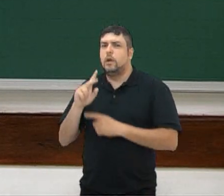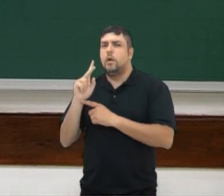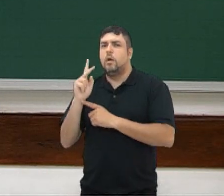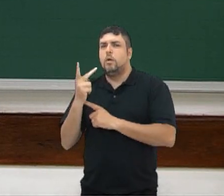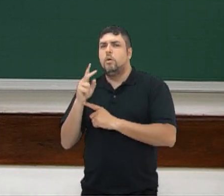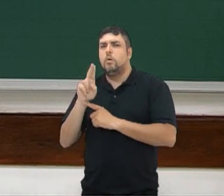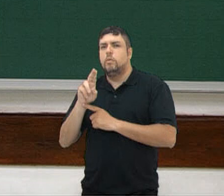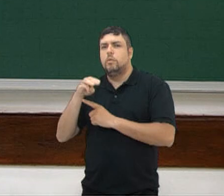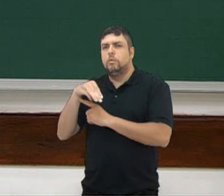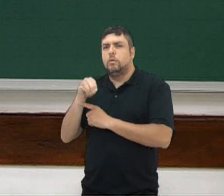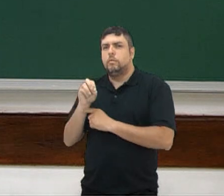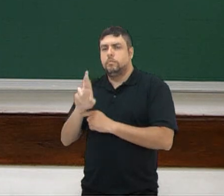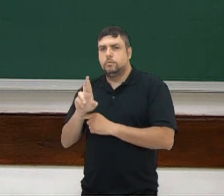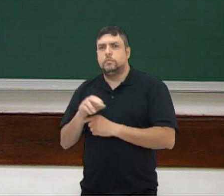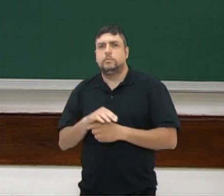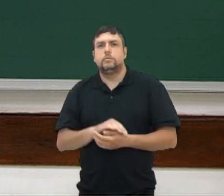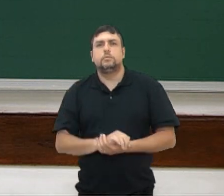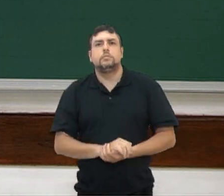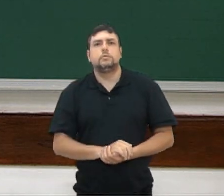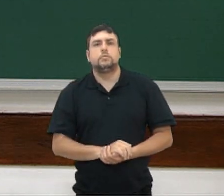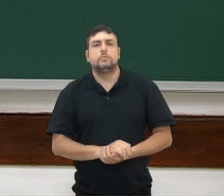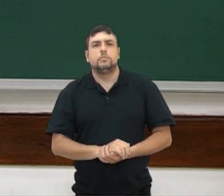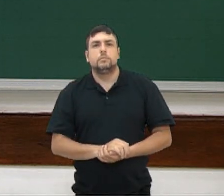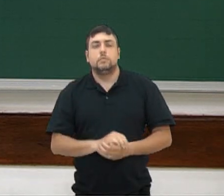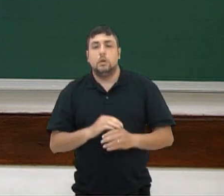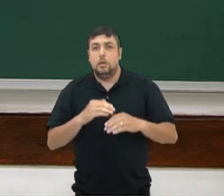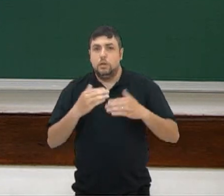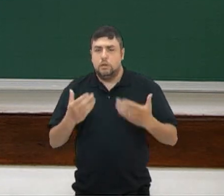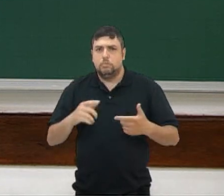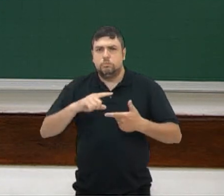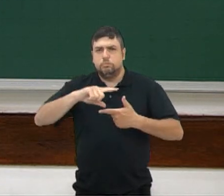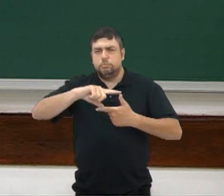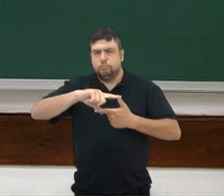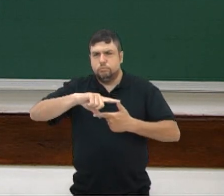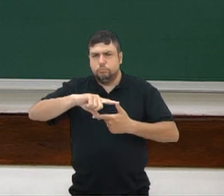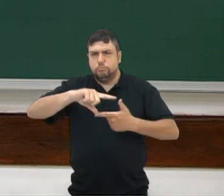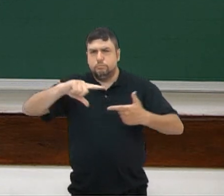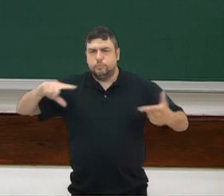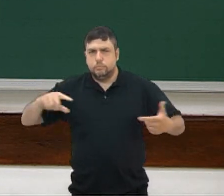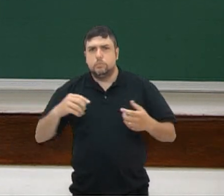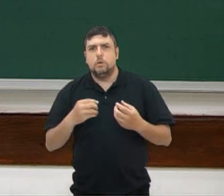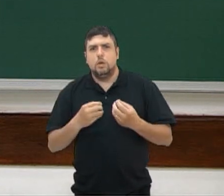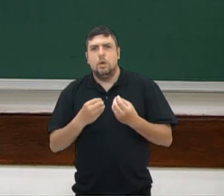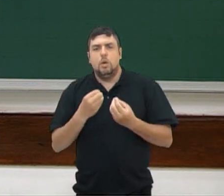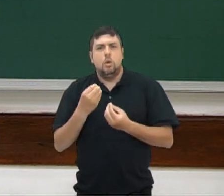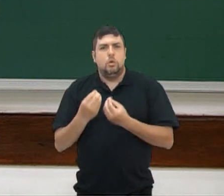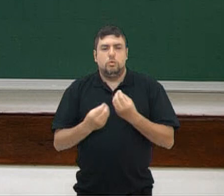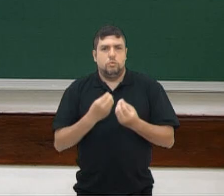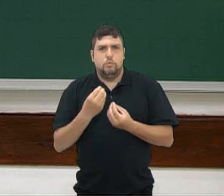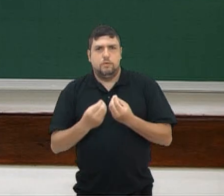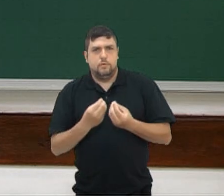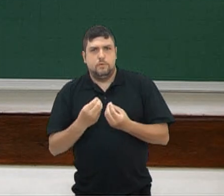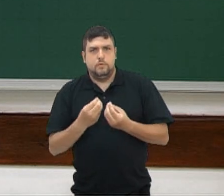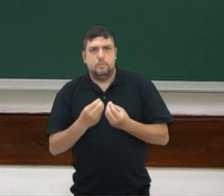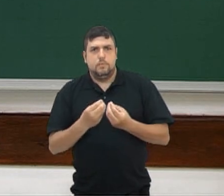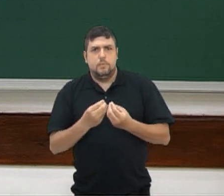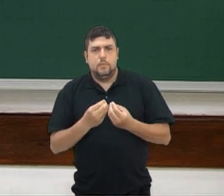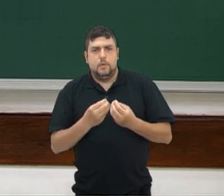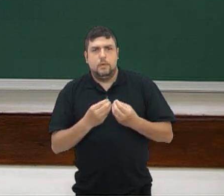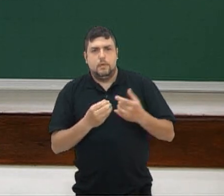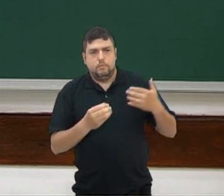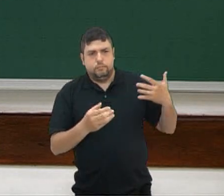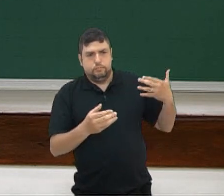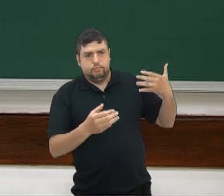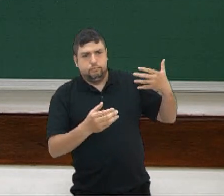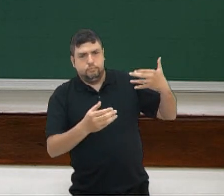no poema. Então, o modernismo, como eu disse, ele é a última escola que nós estudamos sistematicamente, né? Ela